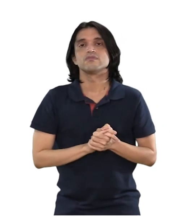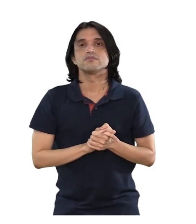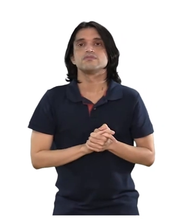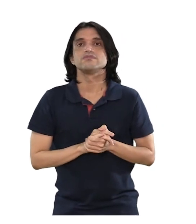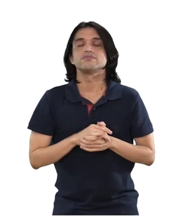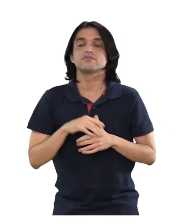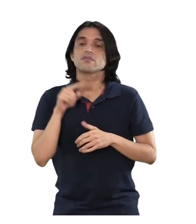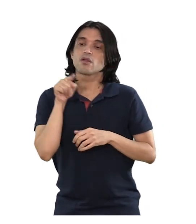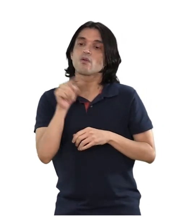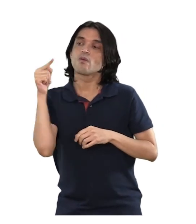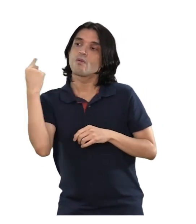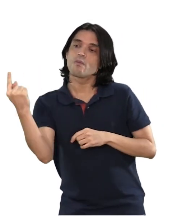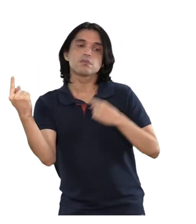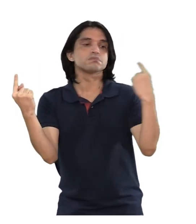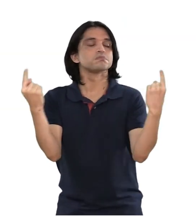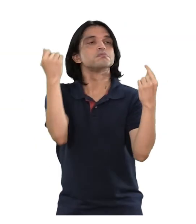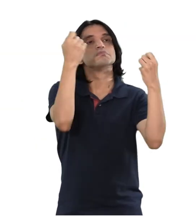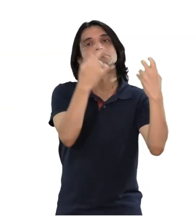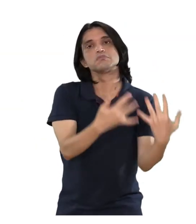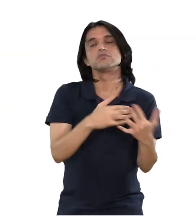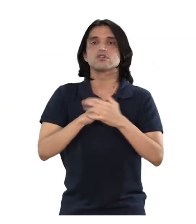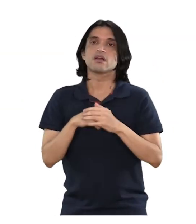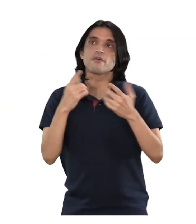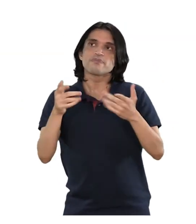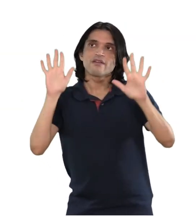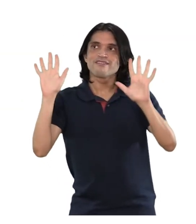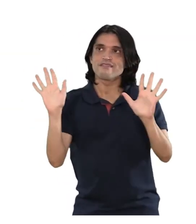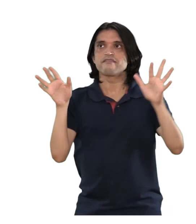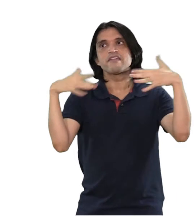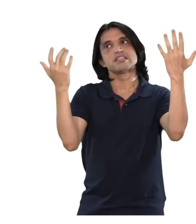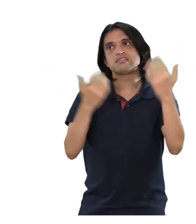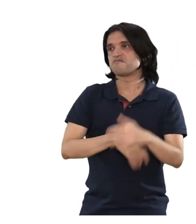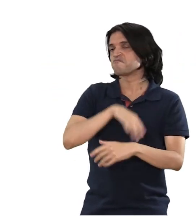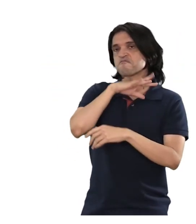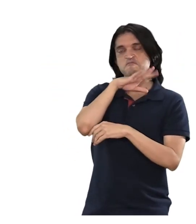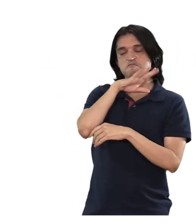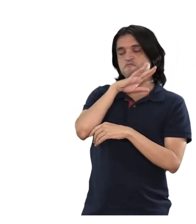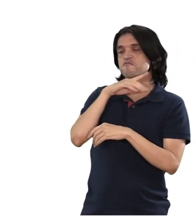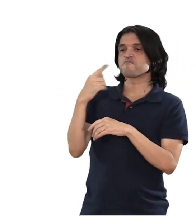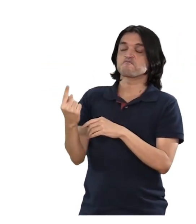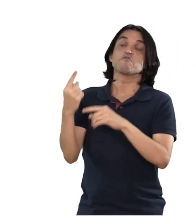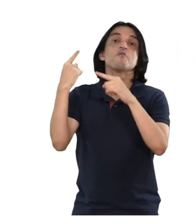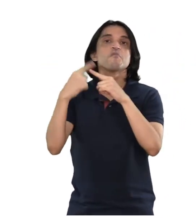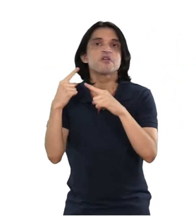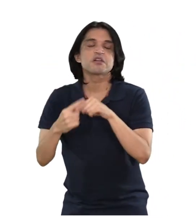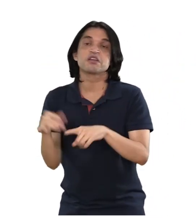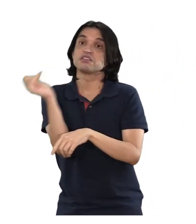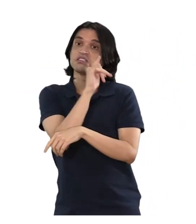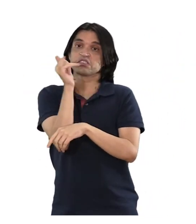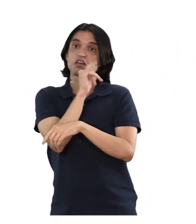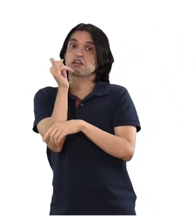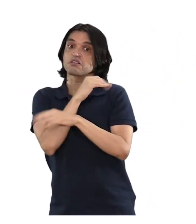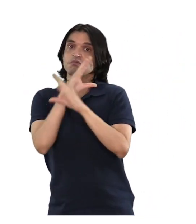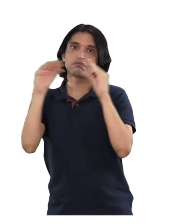a energia elétrica foi cortada. Aqui vamos falar rapidamente, de uma forma breve, sobre parágrafo, né? O